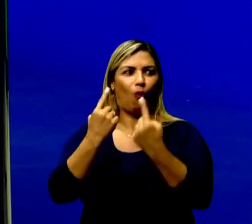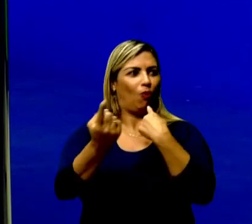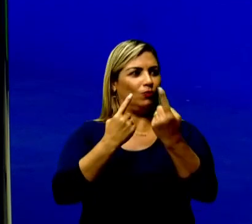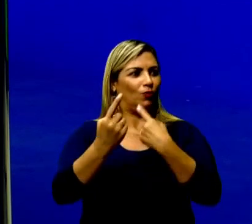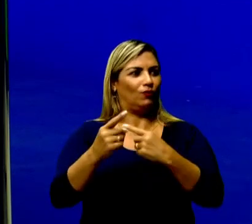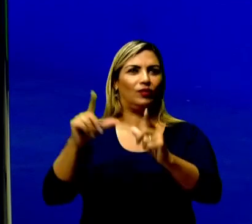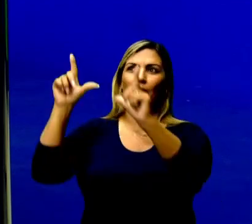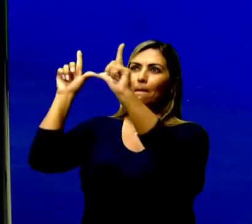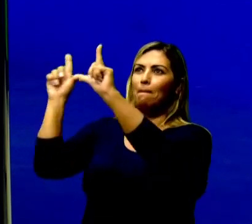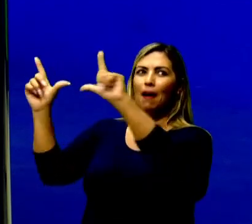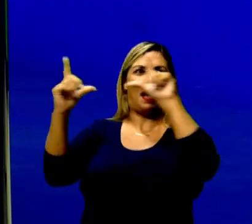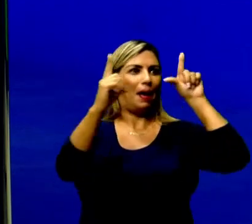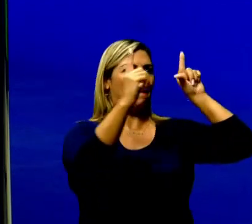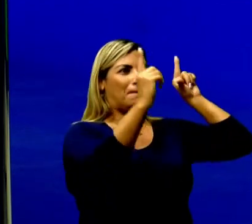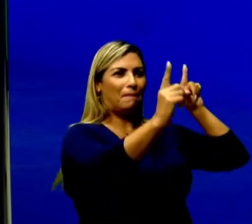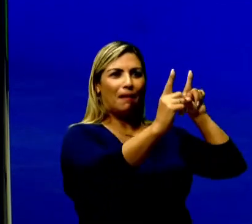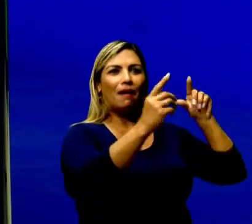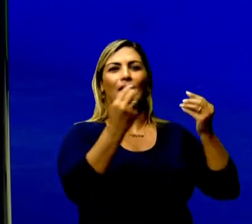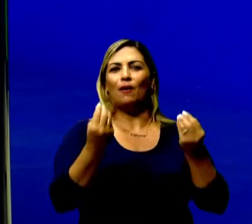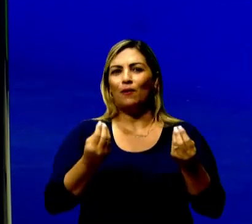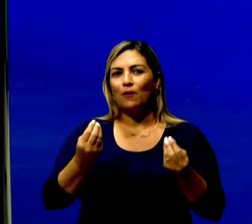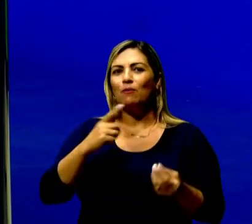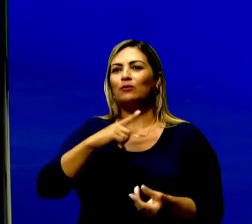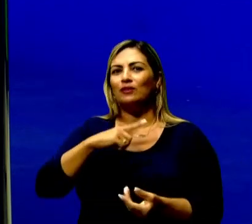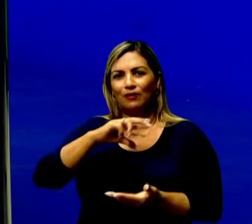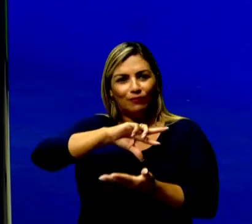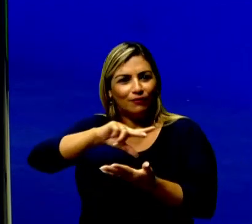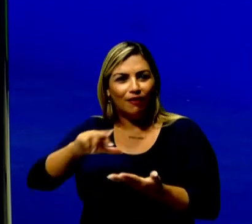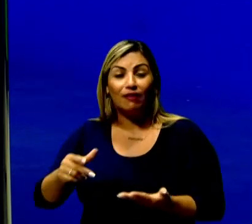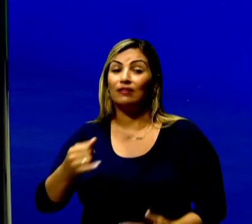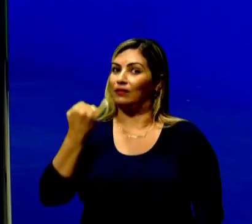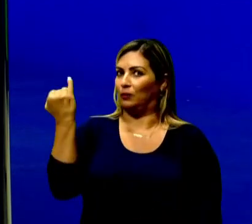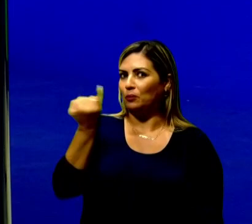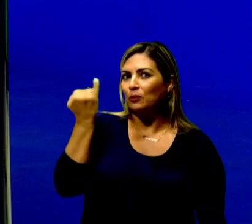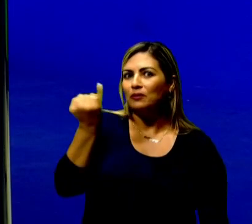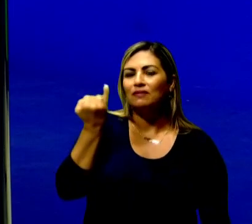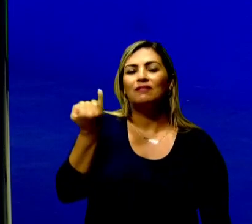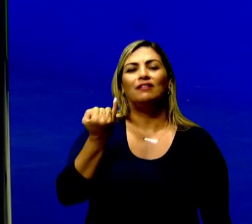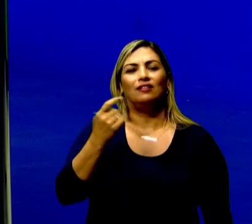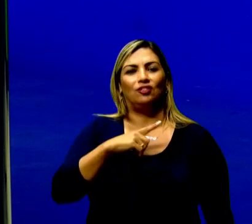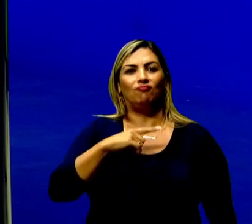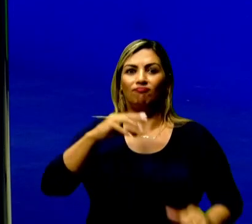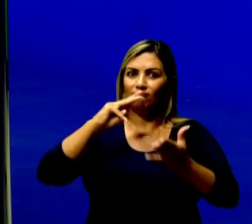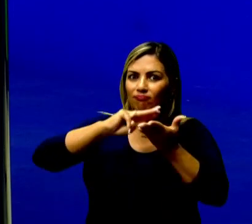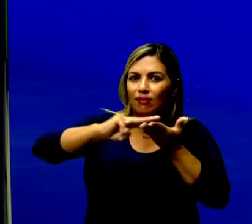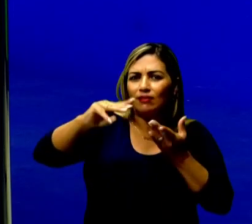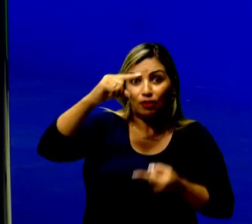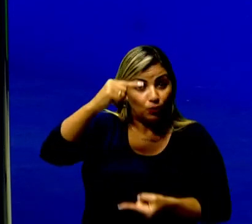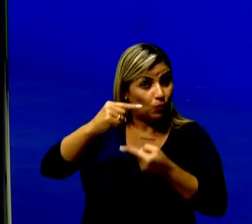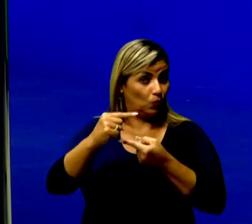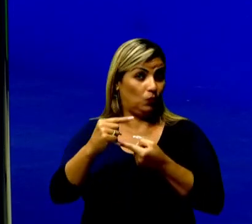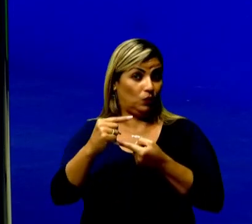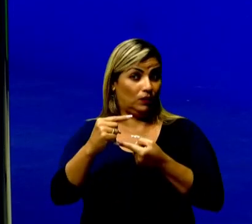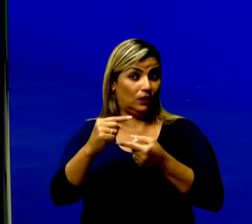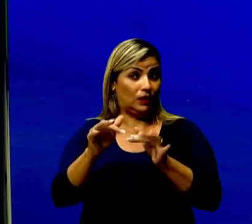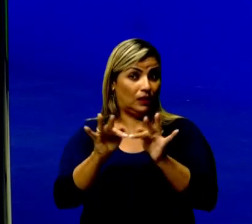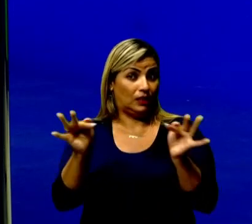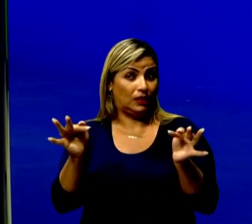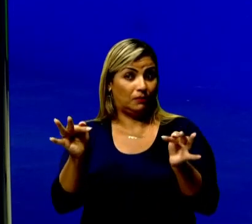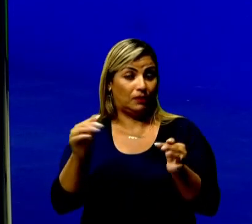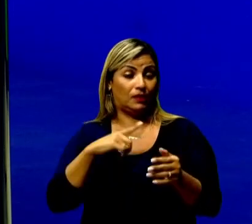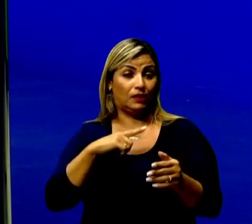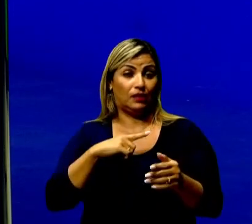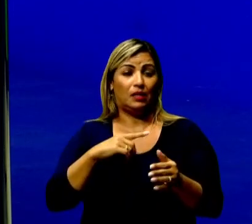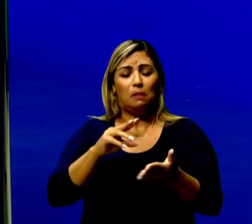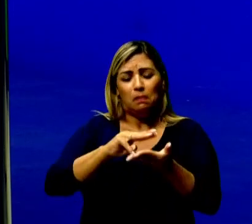rodovia a gente já se der para com um dia se depara com o outro e o que é importante no outdoor são as mensagens curtas né vamos